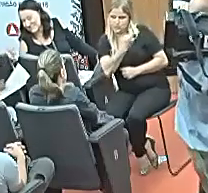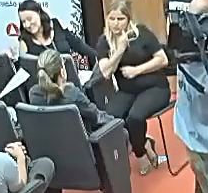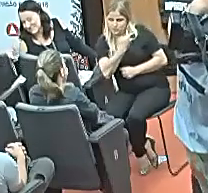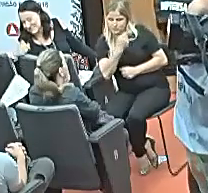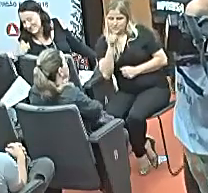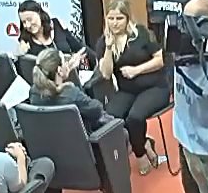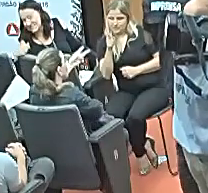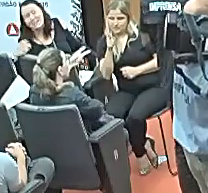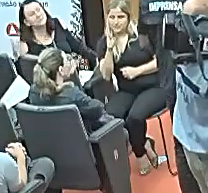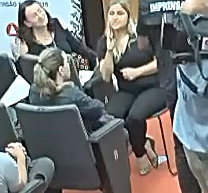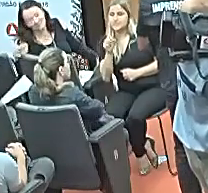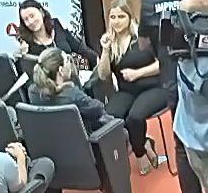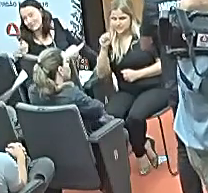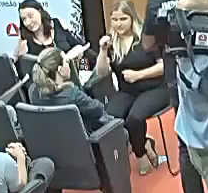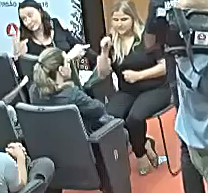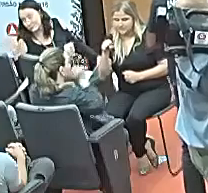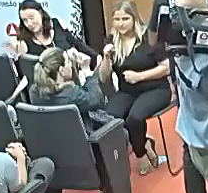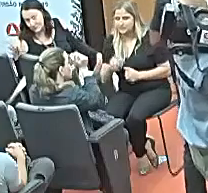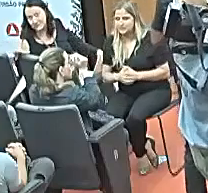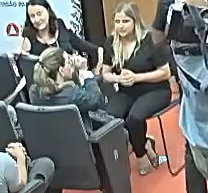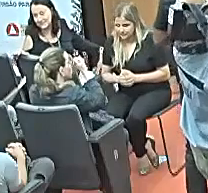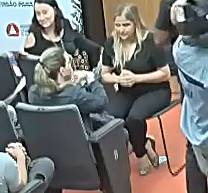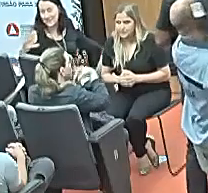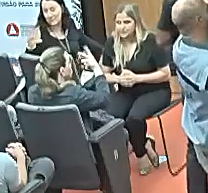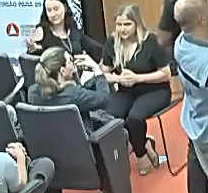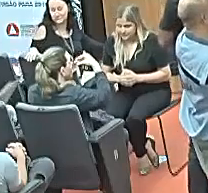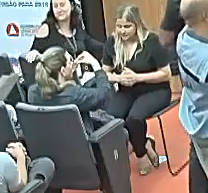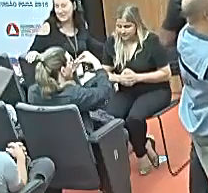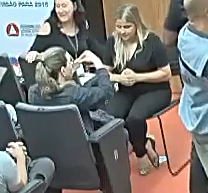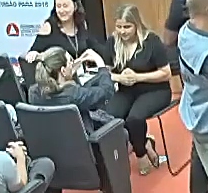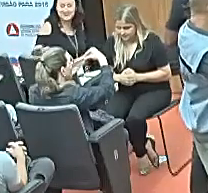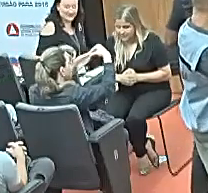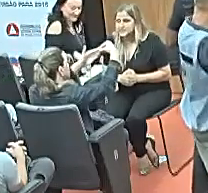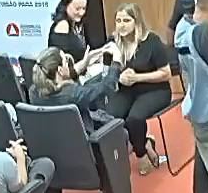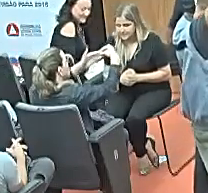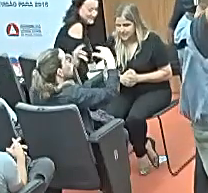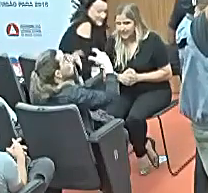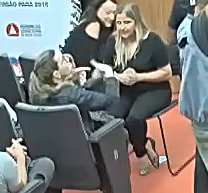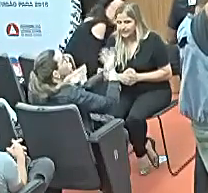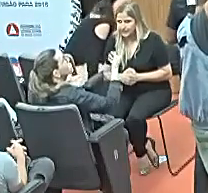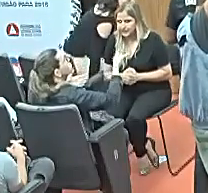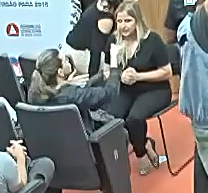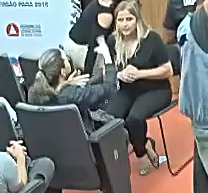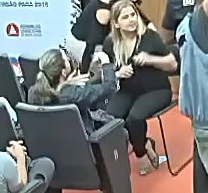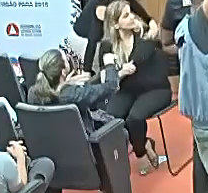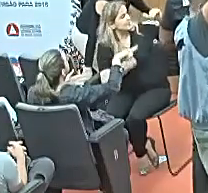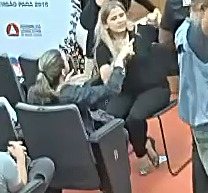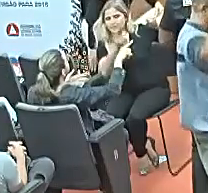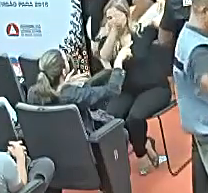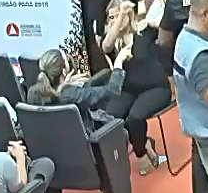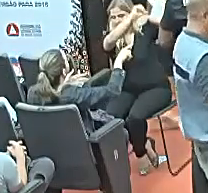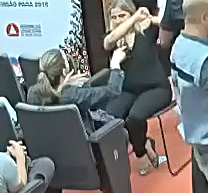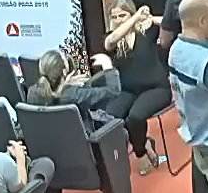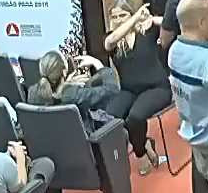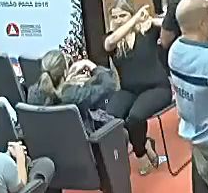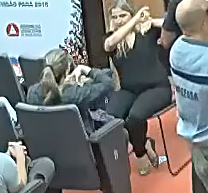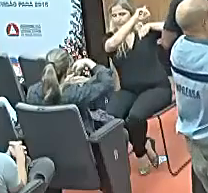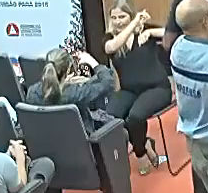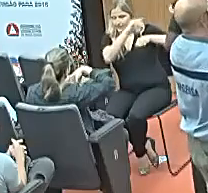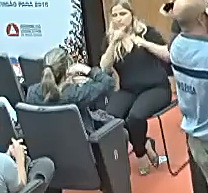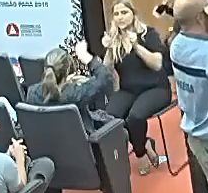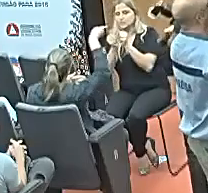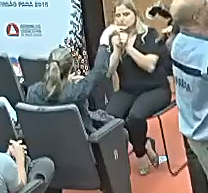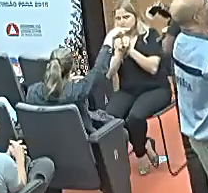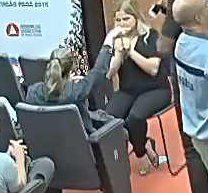conjunta com a assembléia legislativa através dos territórios de desenvolvimento são 17 territórios em minas dos